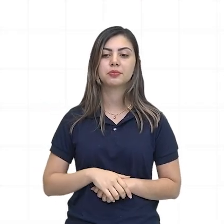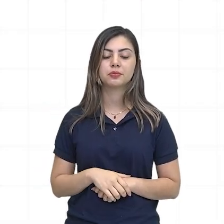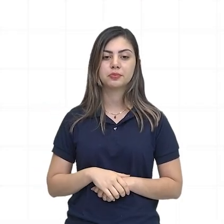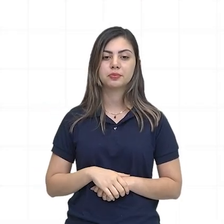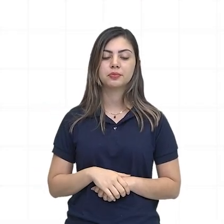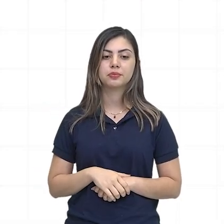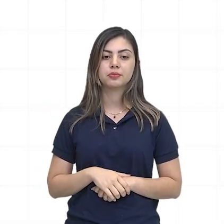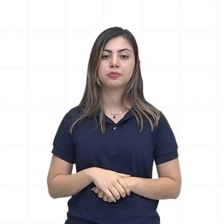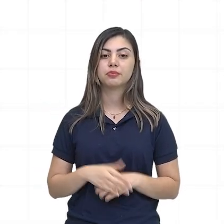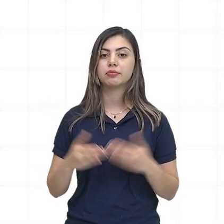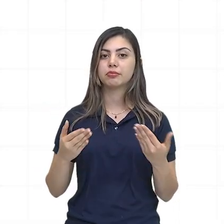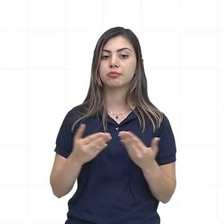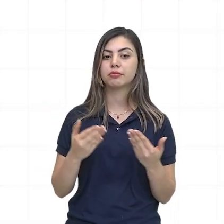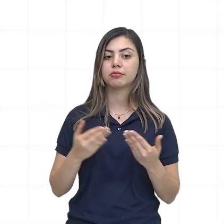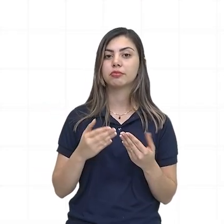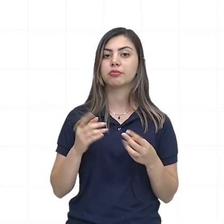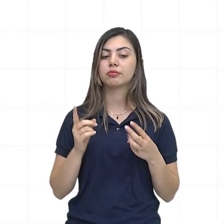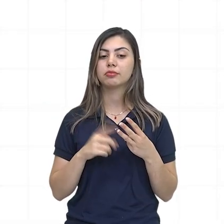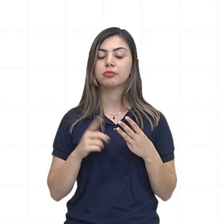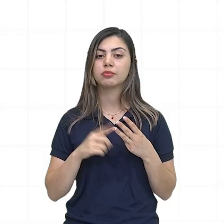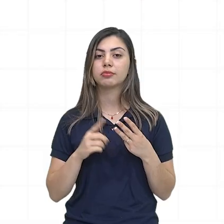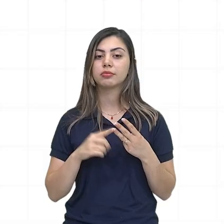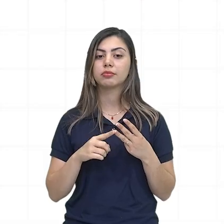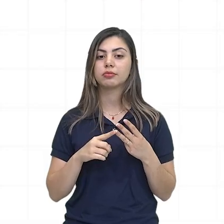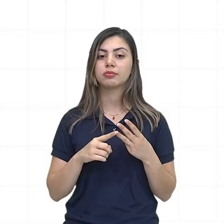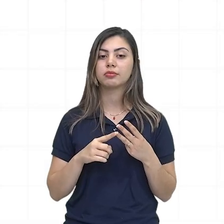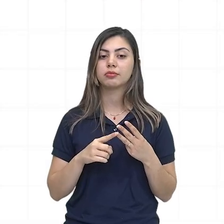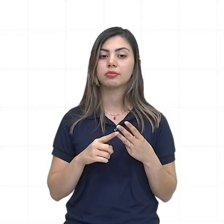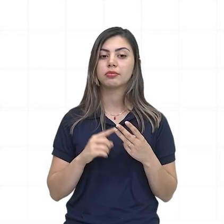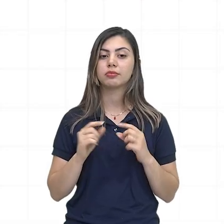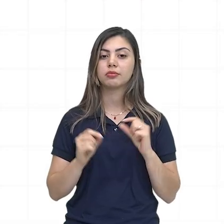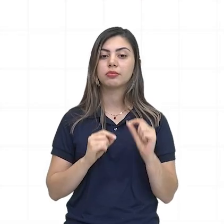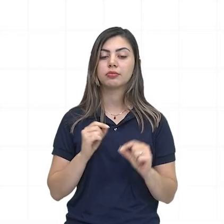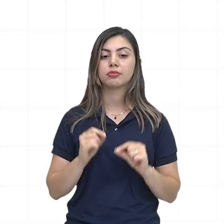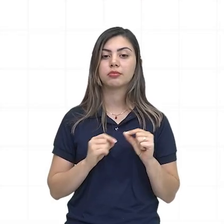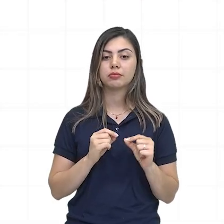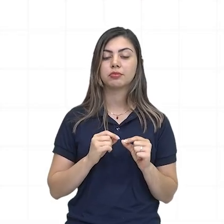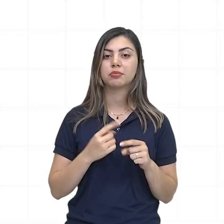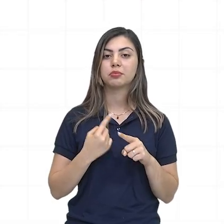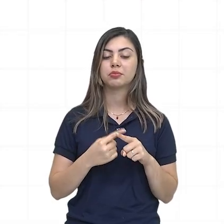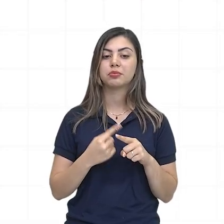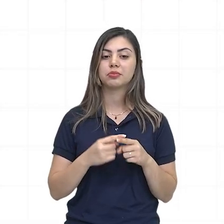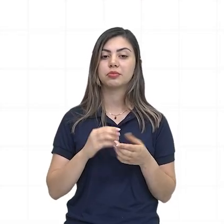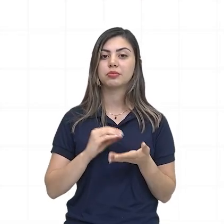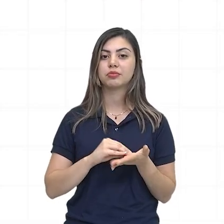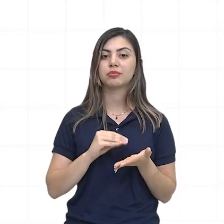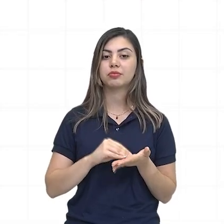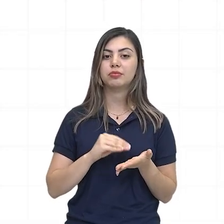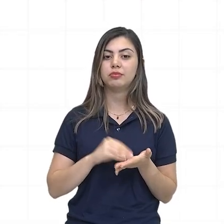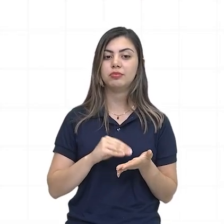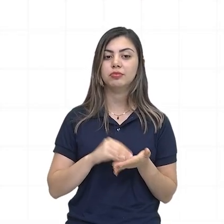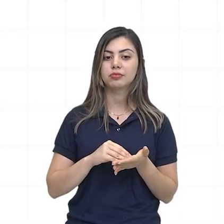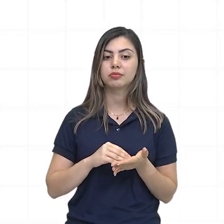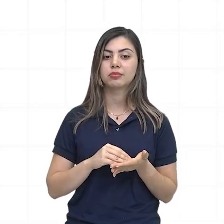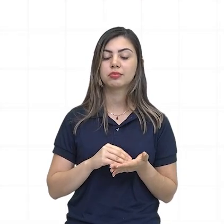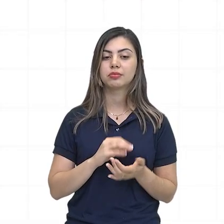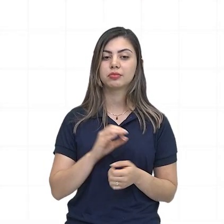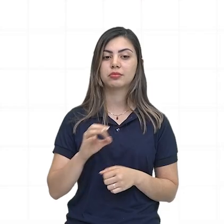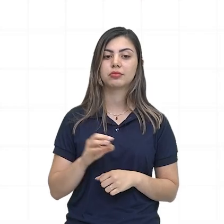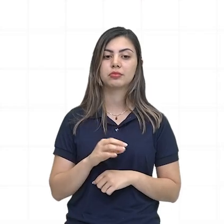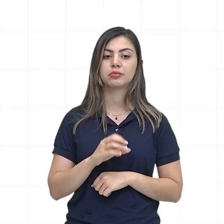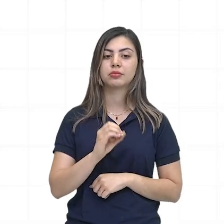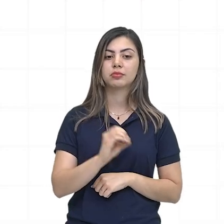0,008. Agora, no terceiro passo, está faltando ainda mais esse